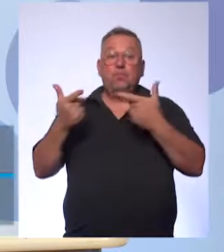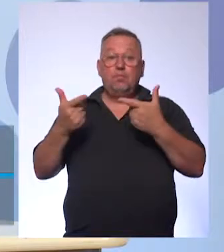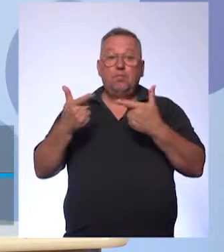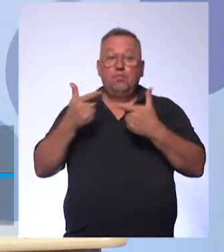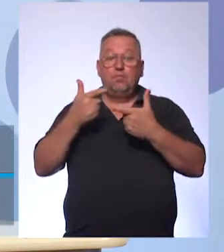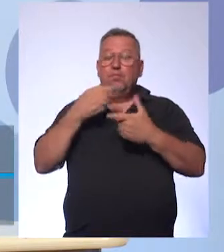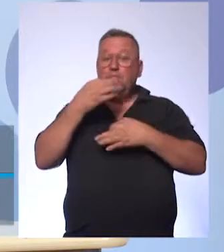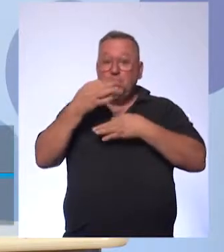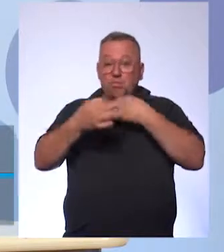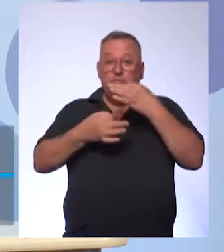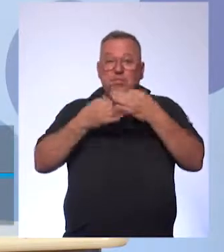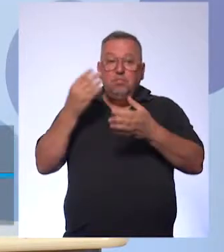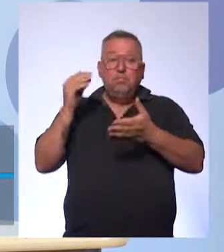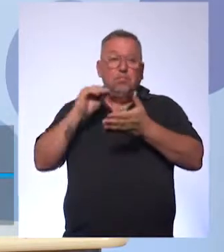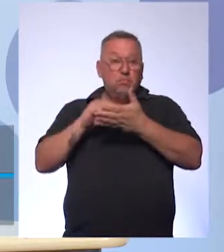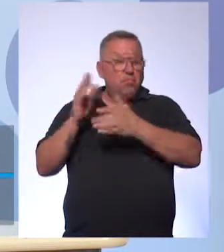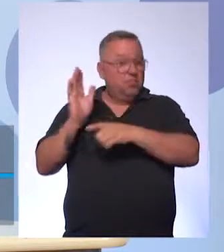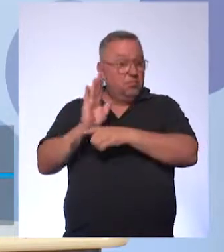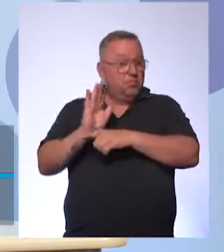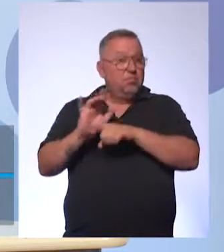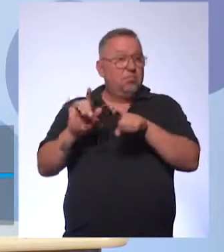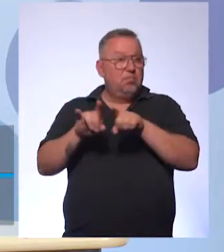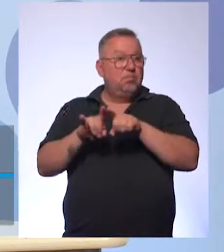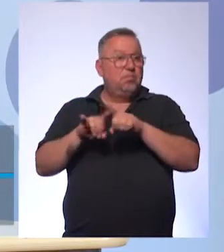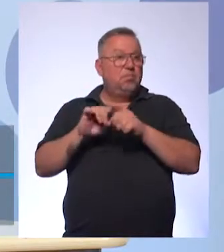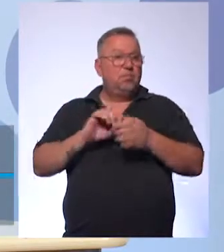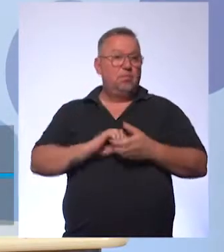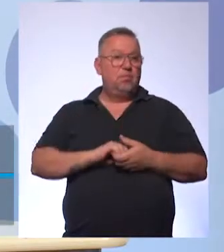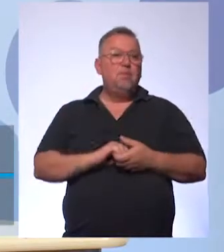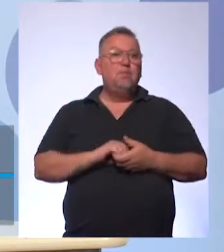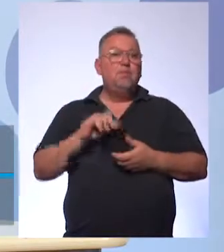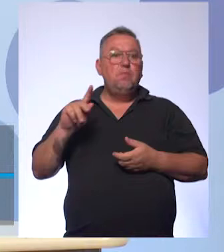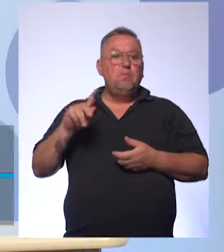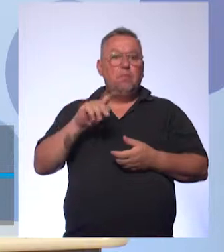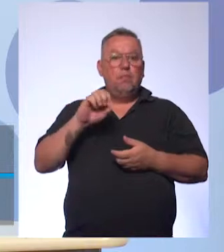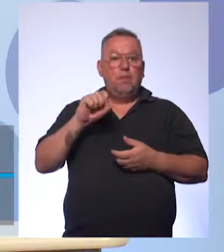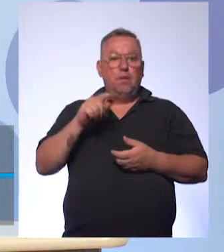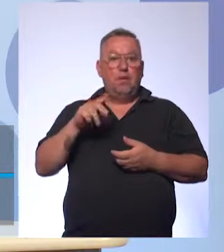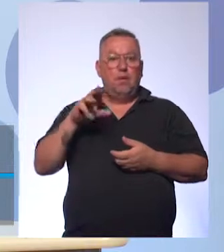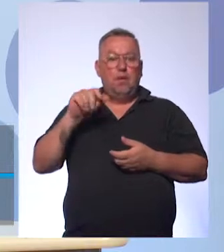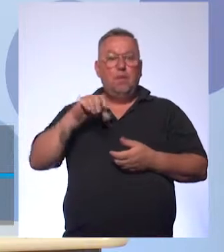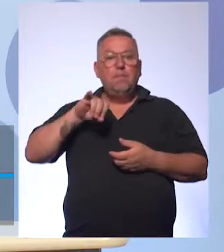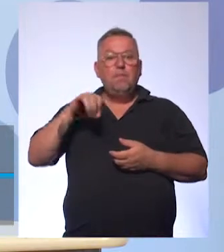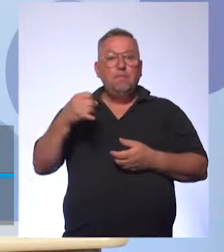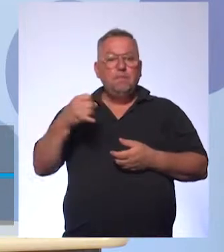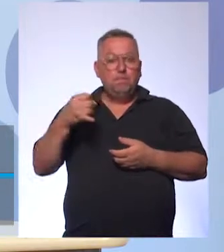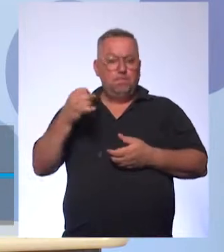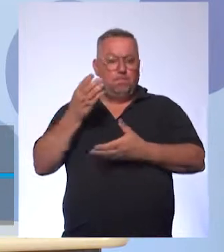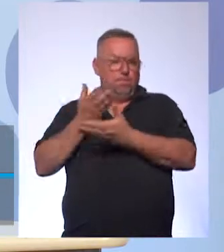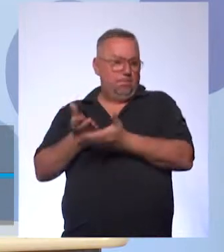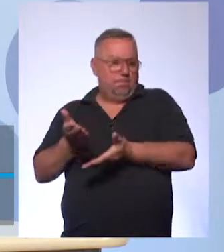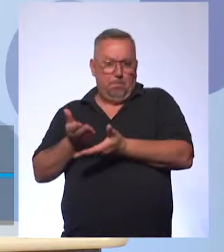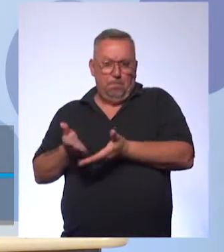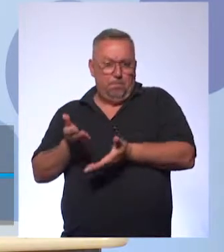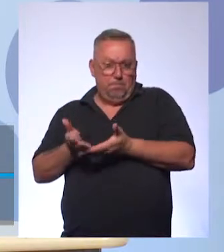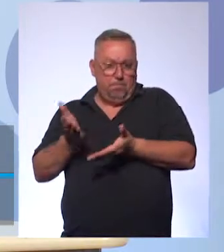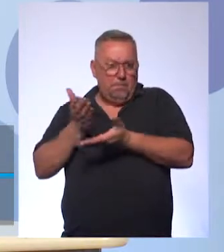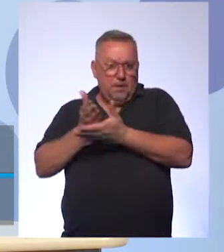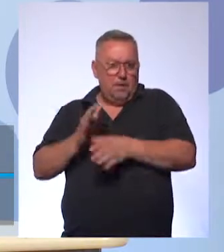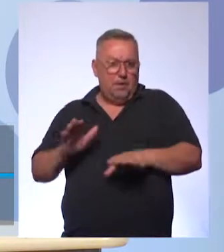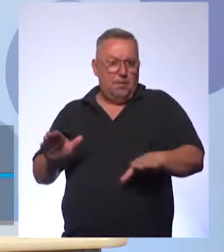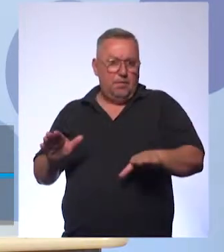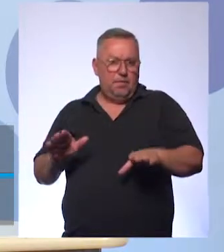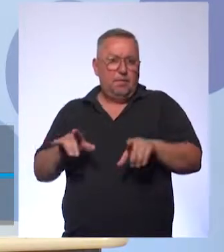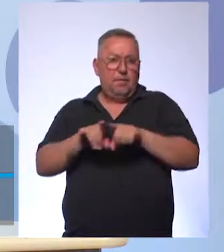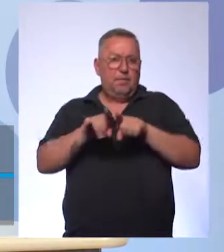fizeram boas contribuições aqui, colocações. A professora Sandra colocou desvantagem que se esgotam, como você tinha colocado, né? Sim.